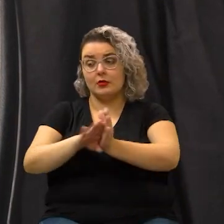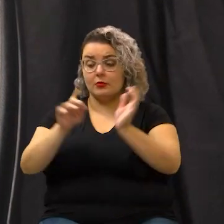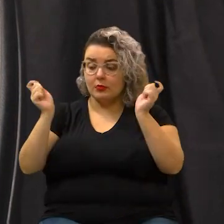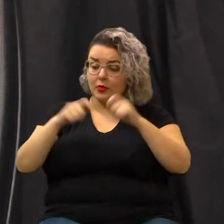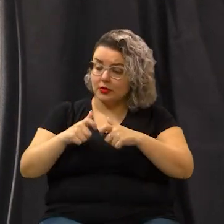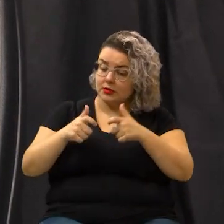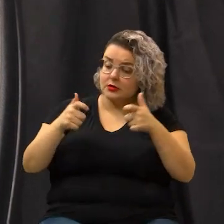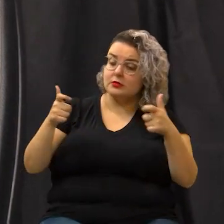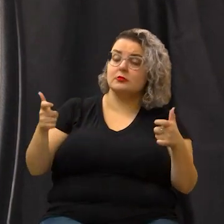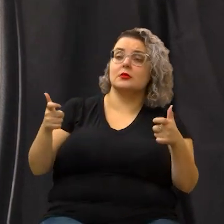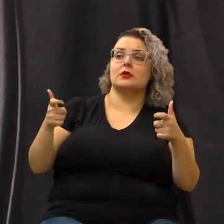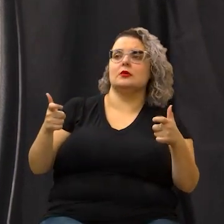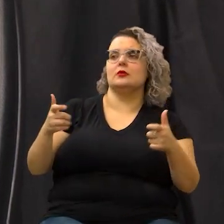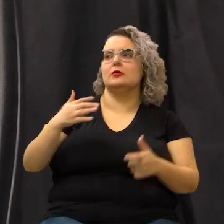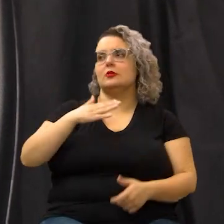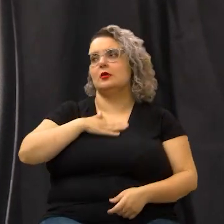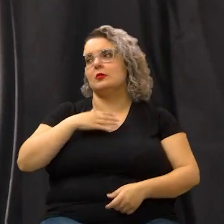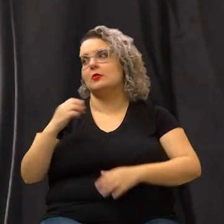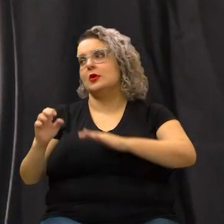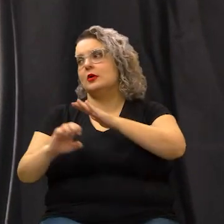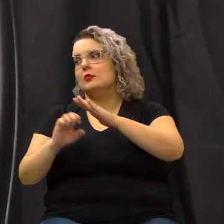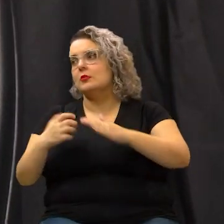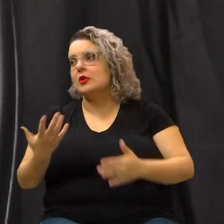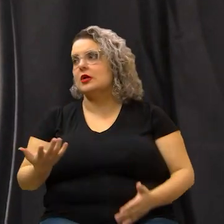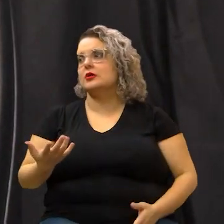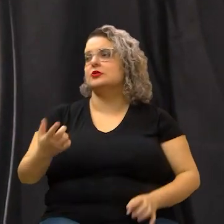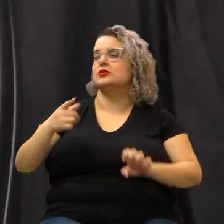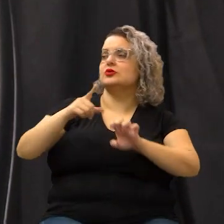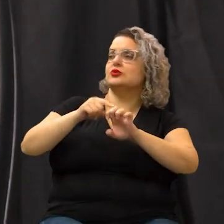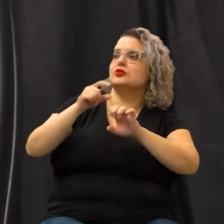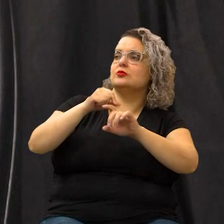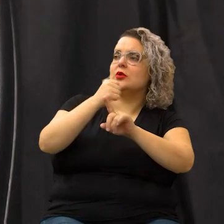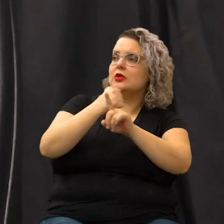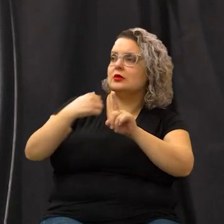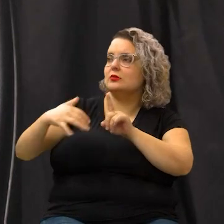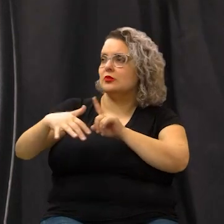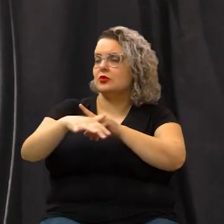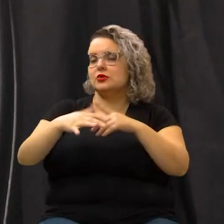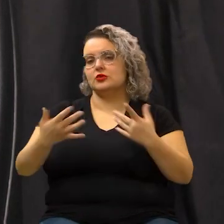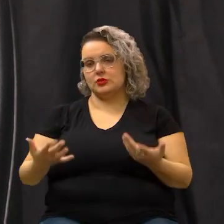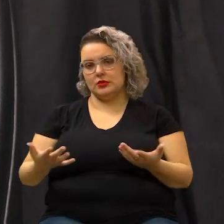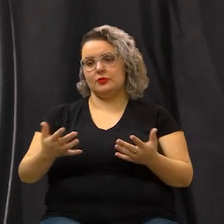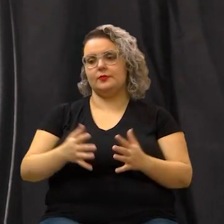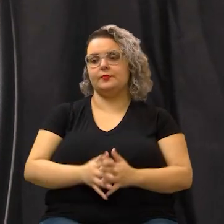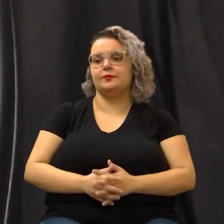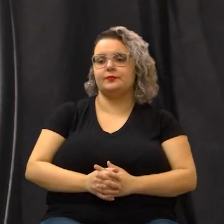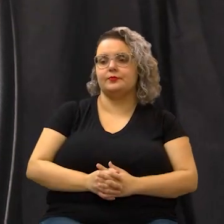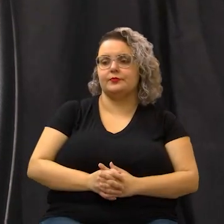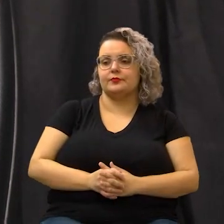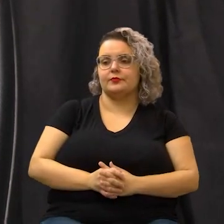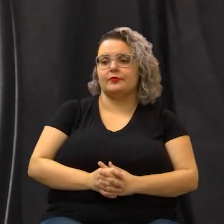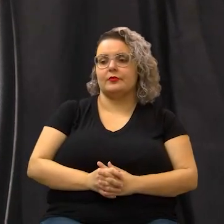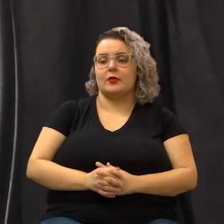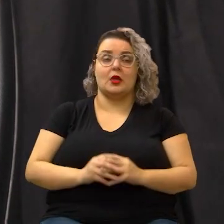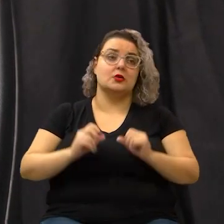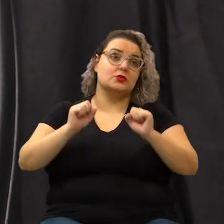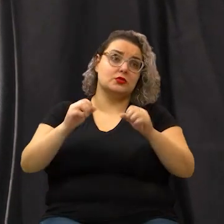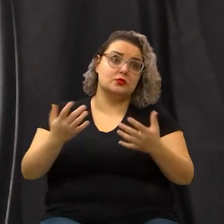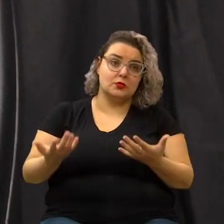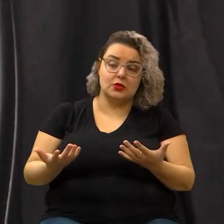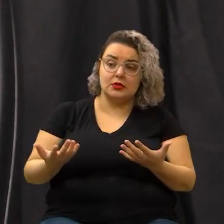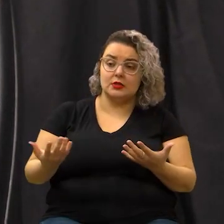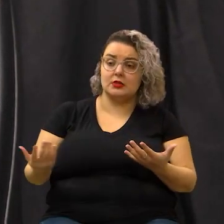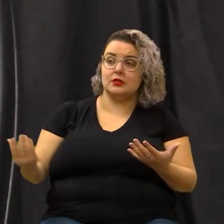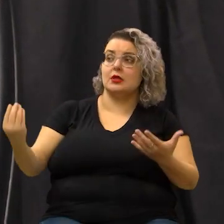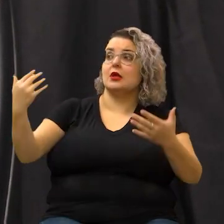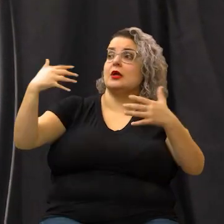Então a vereança ela veio para potencializar o meu negócio de empreendedor social, de